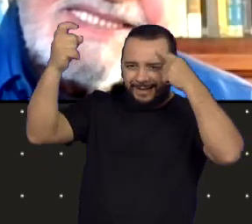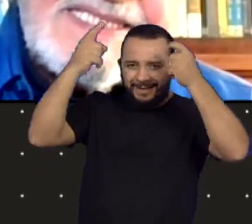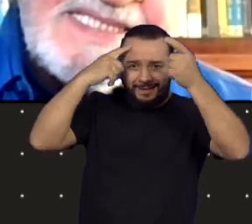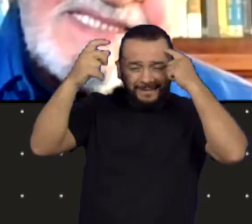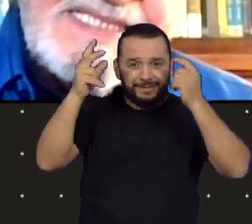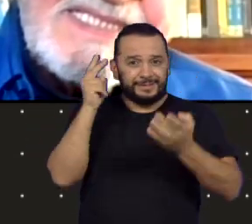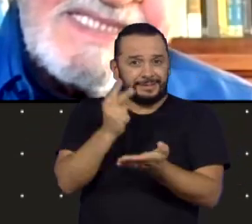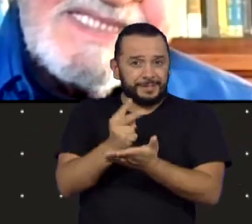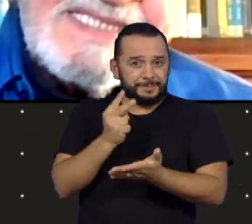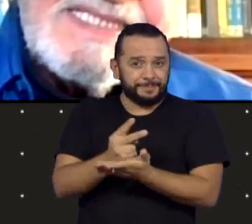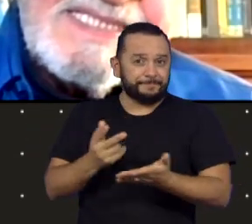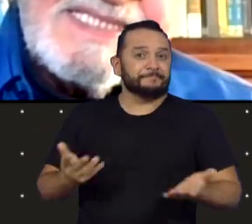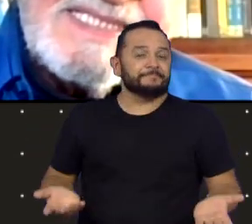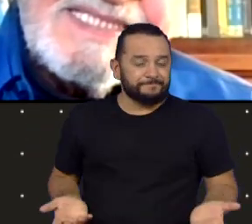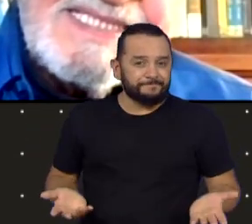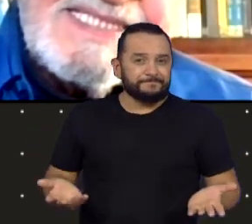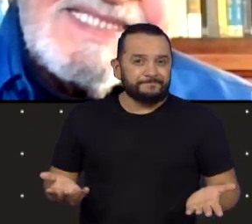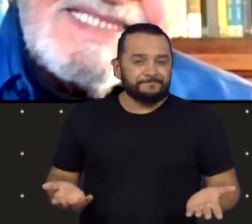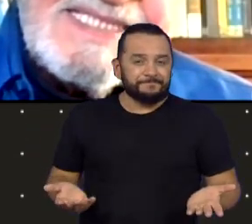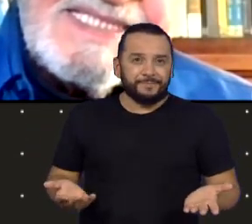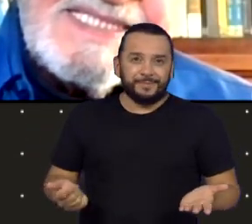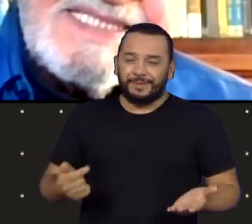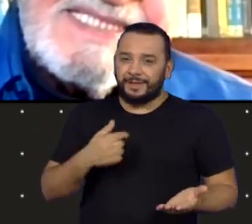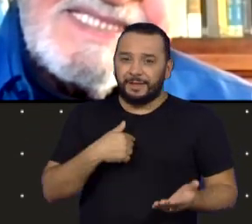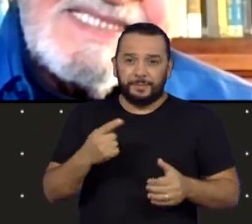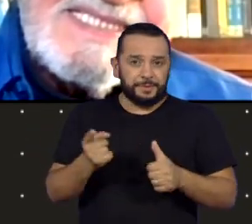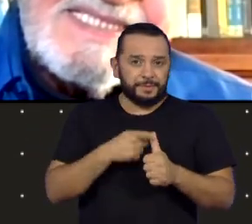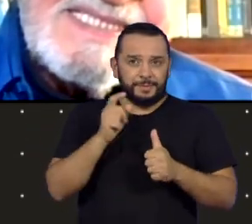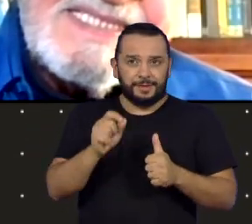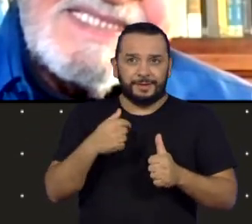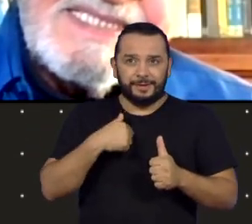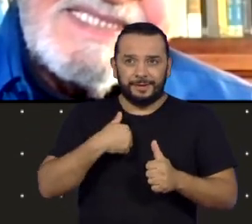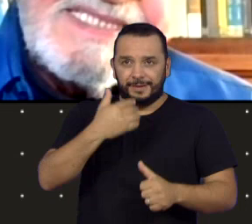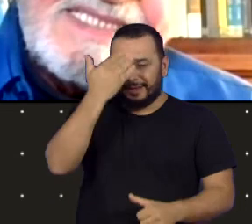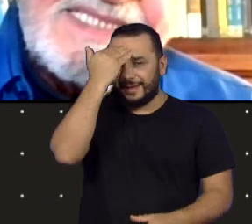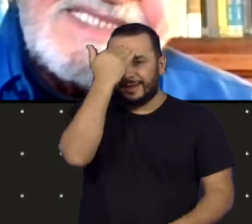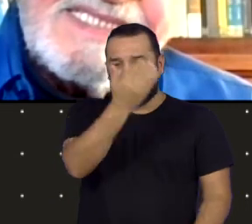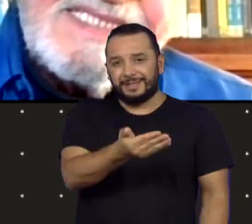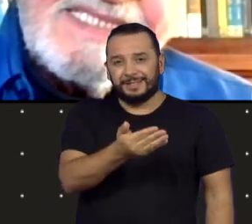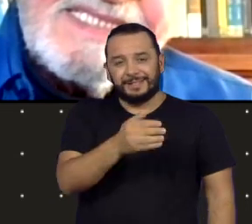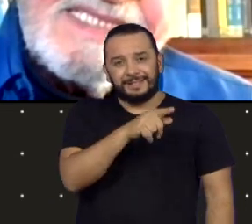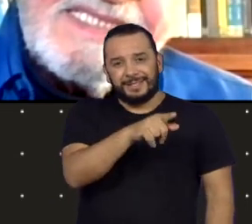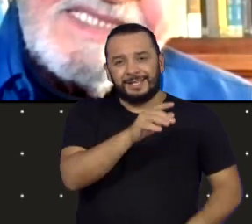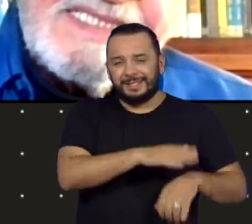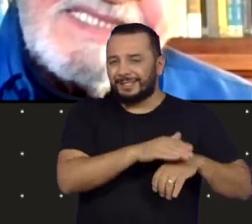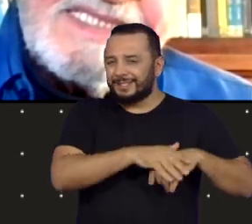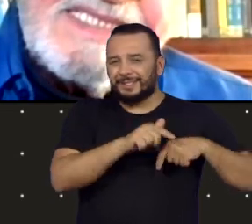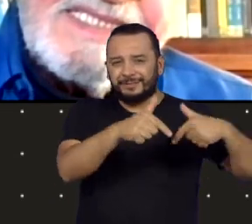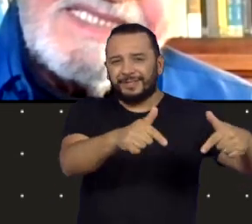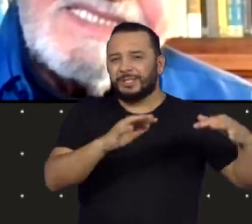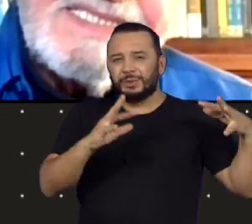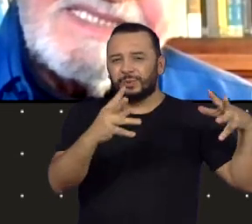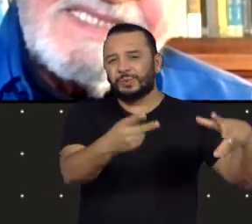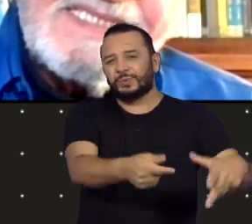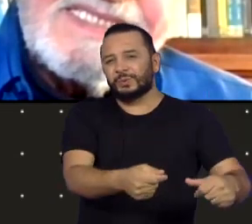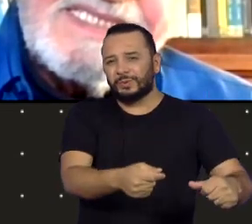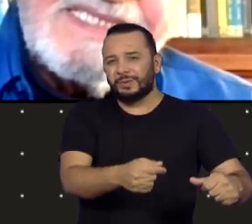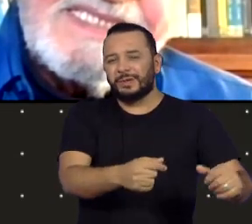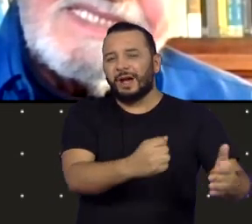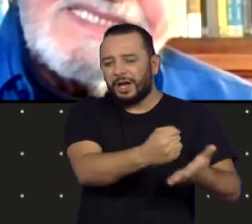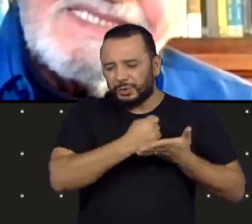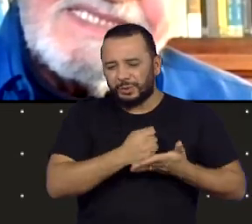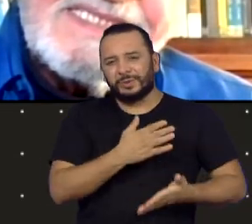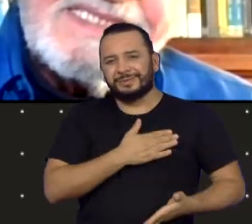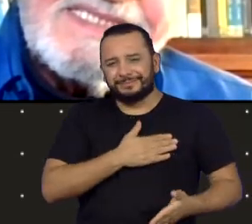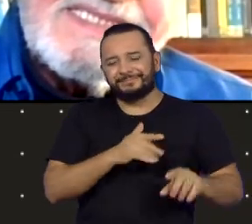sempre. Em primeiro lugar, eu queria agradecê-lo por tudo que ele fez e continua fazendo por